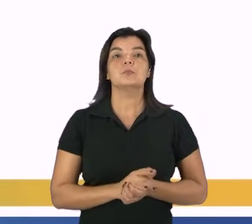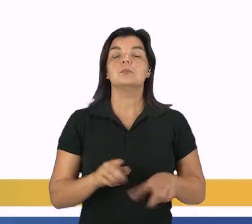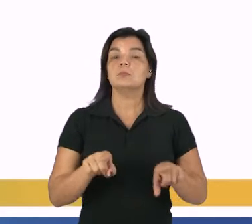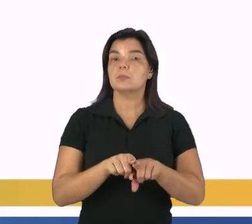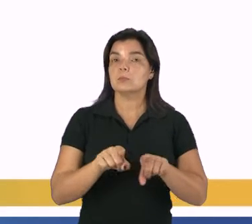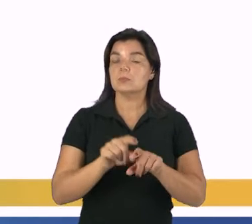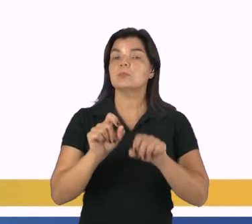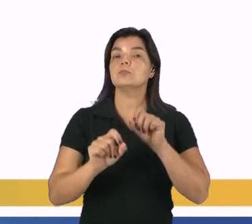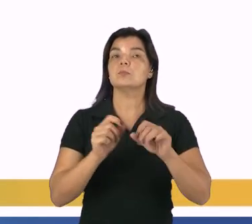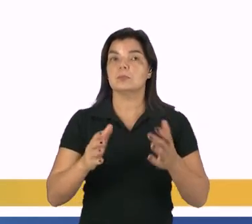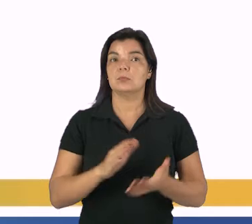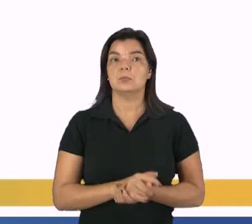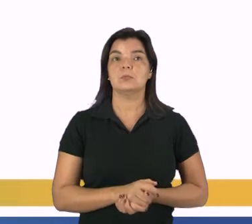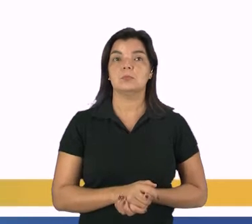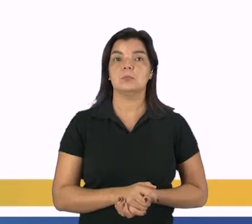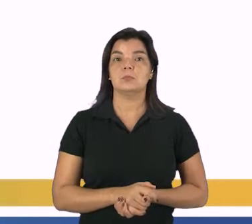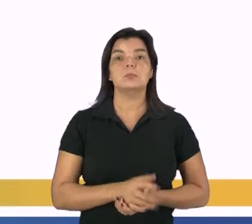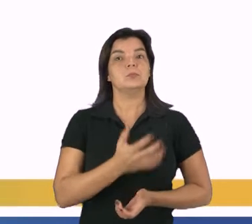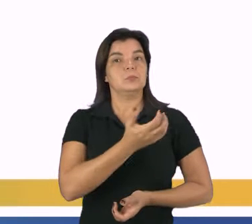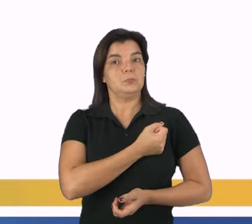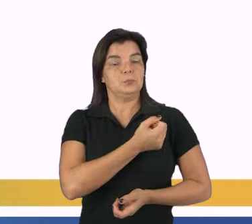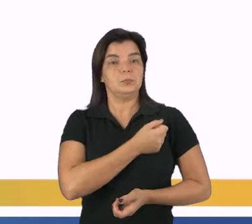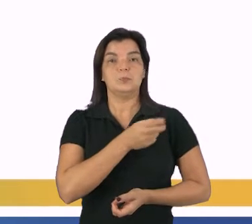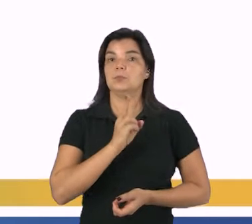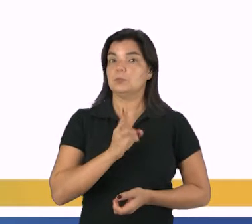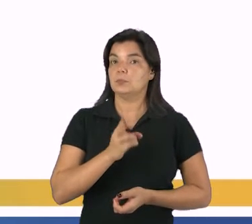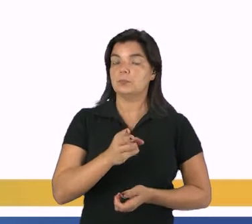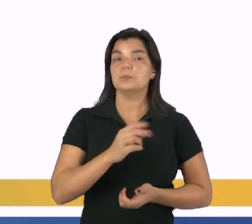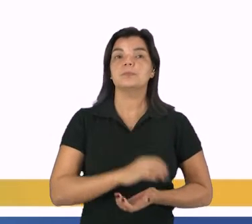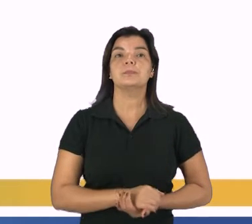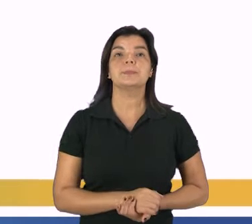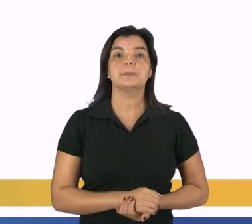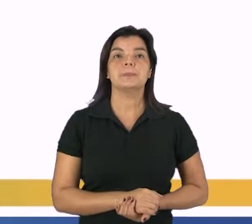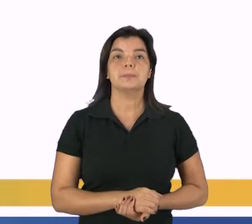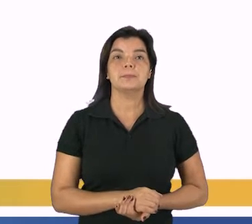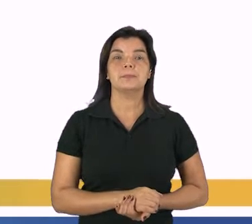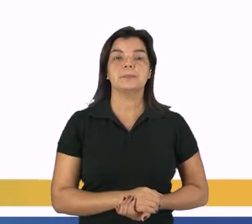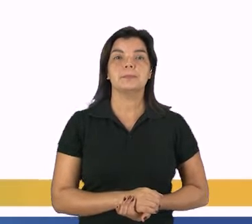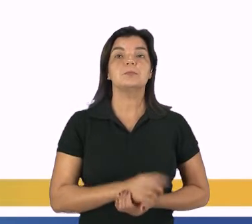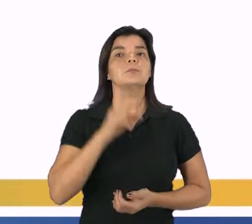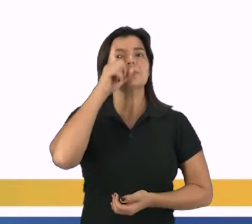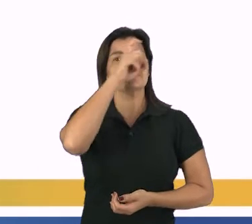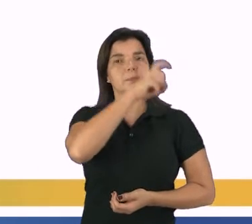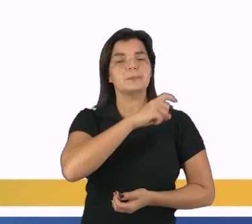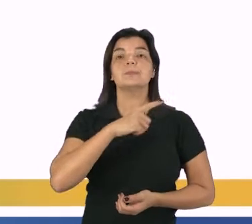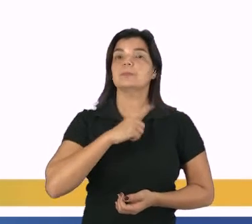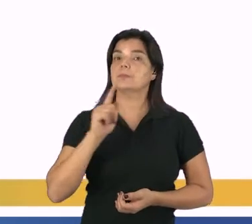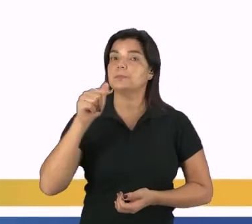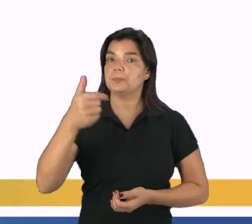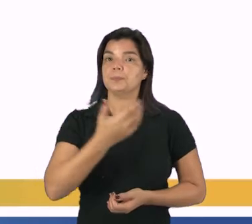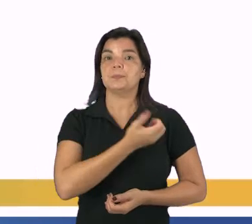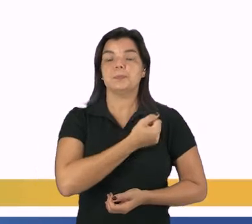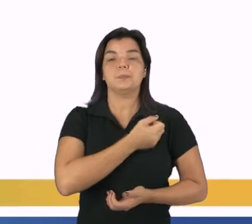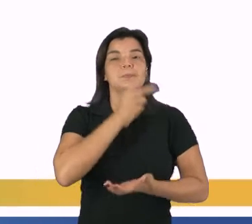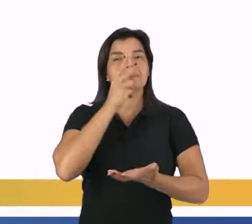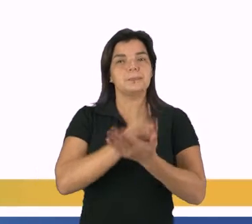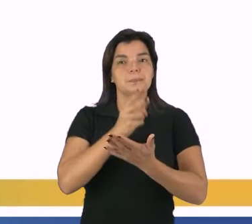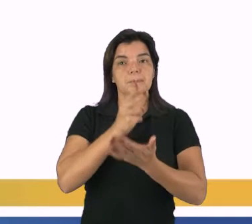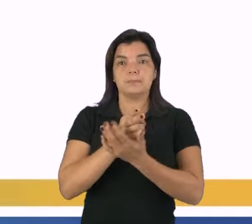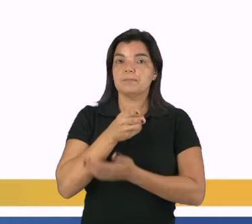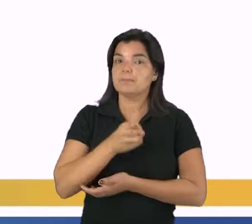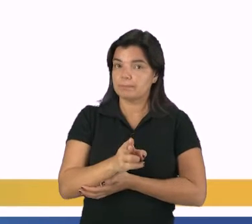constante aqui, constante eletrostática, ela tem um valor definido, tá? É esse valor 9 vezes 10 à nona, nessas